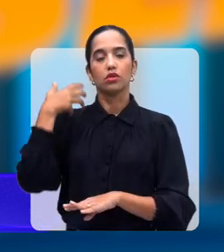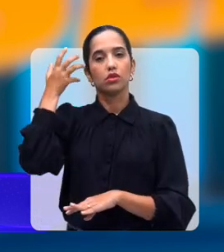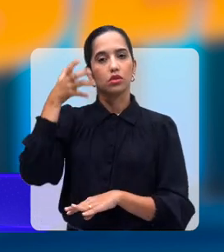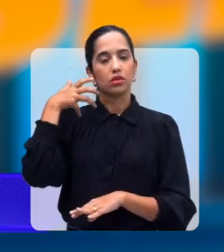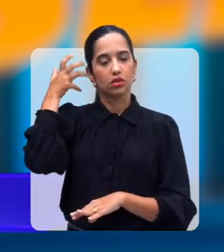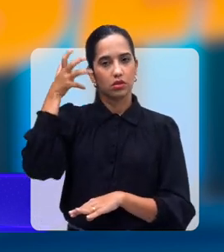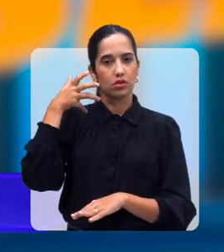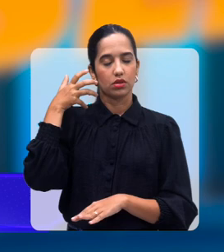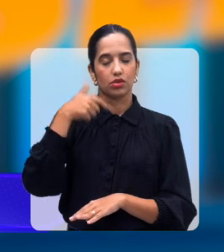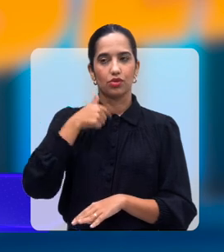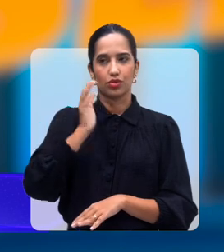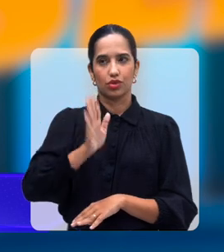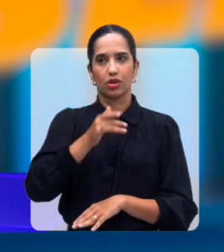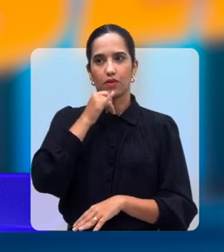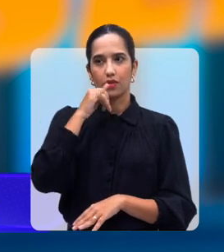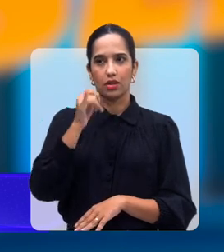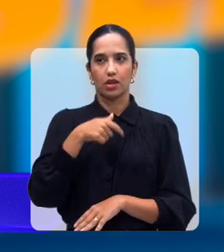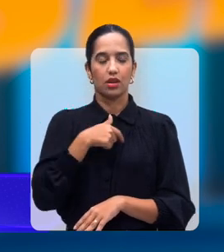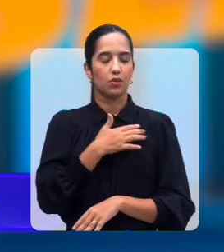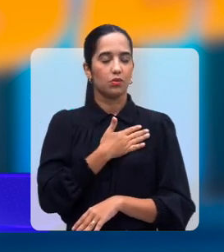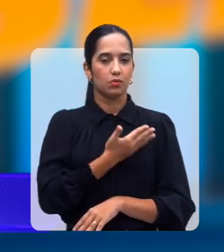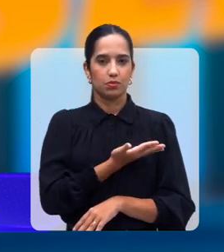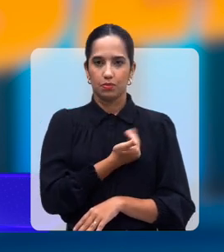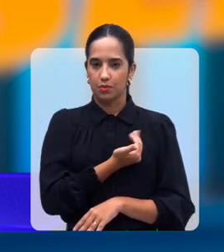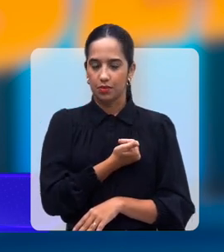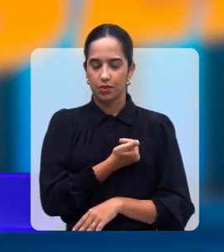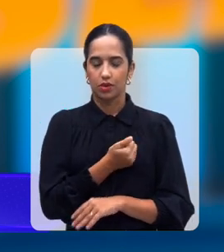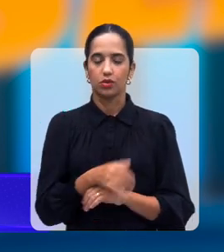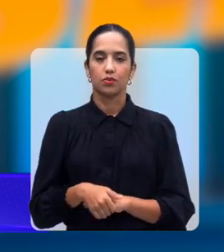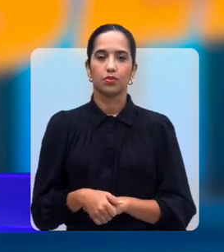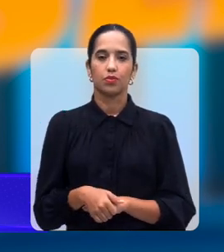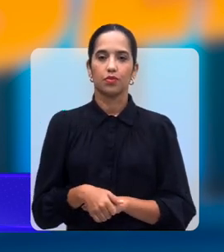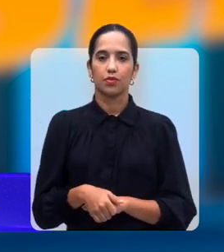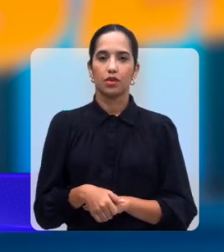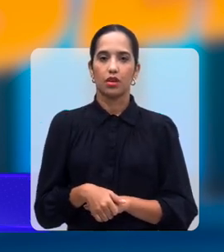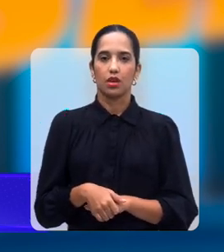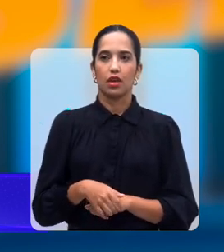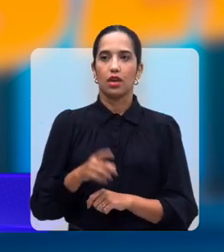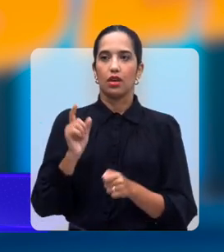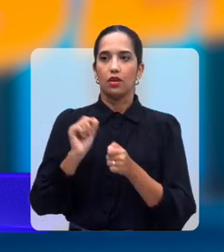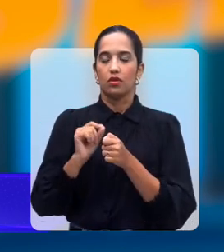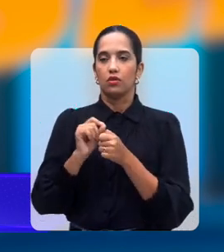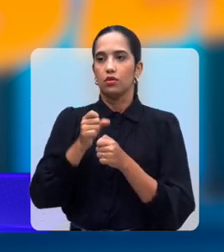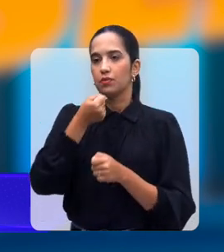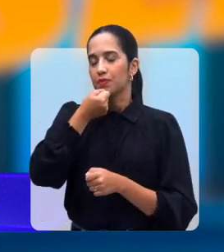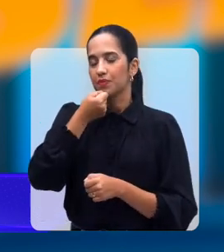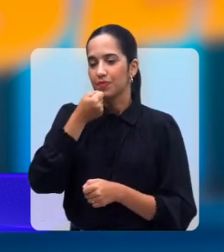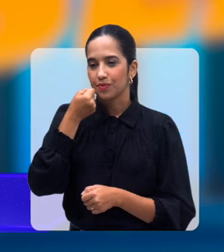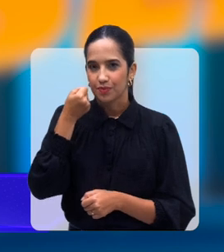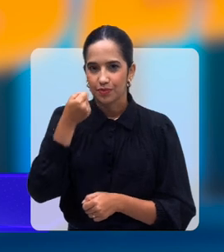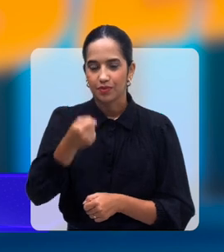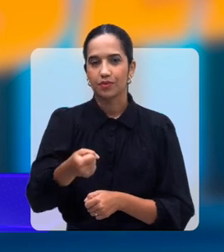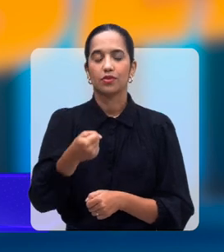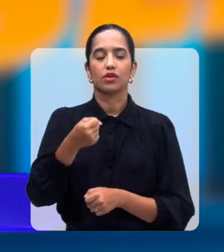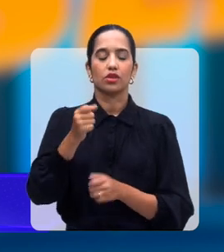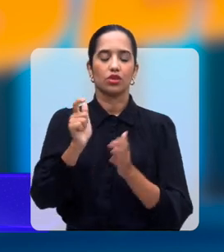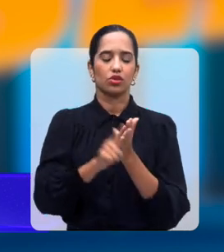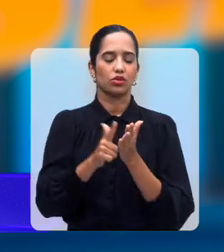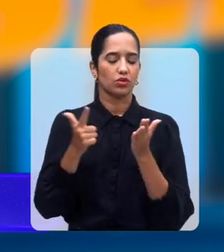de rádio, como eu já disse, é minha paixão. Aí eu fui fazer jornalismo na Rádio Antares, apresentei